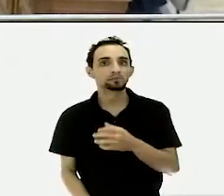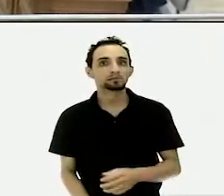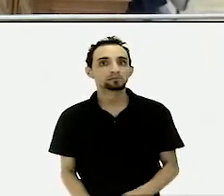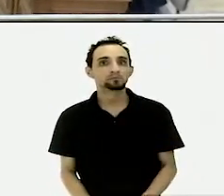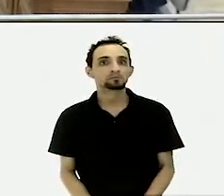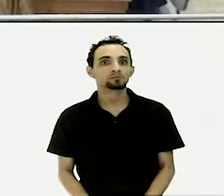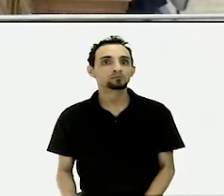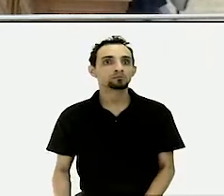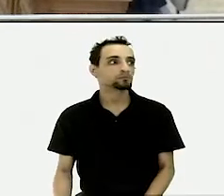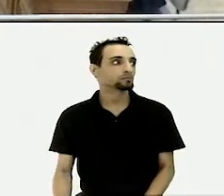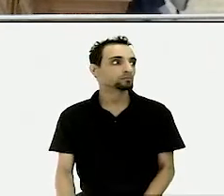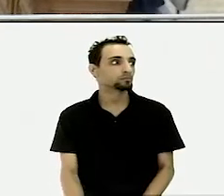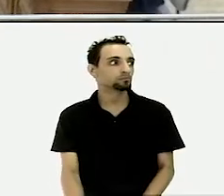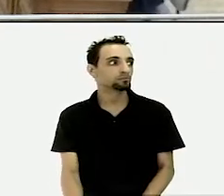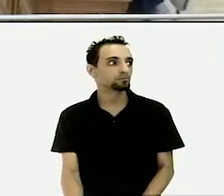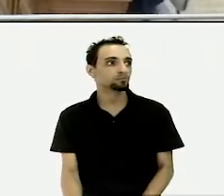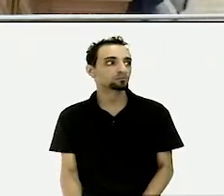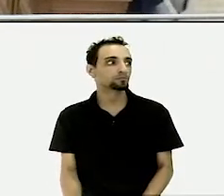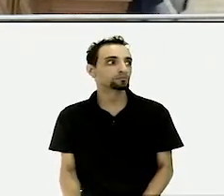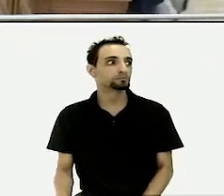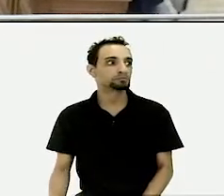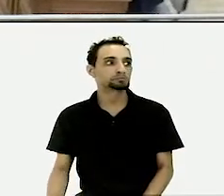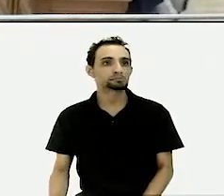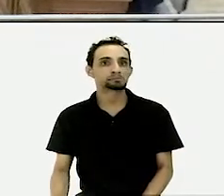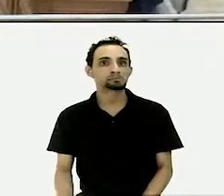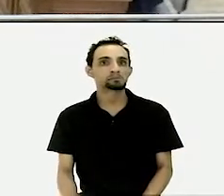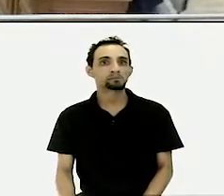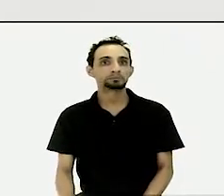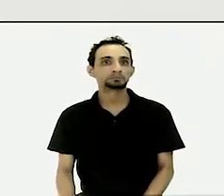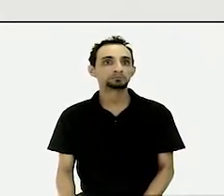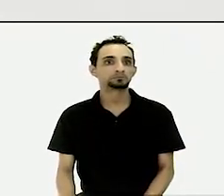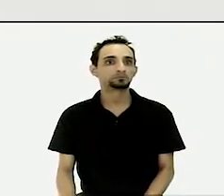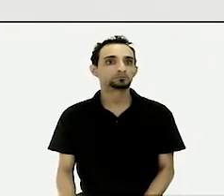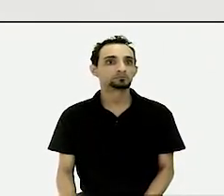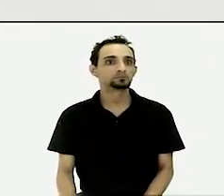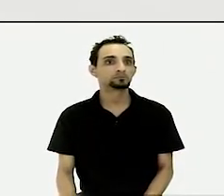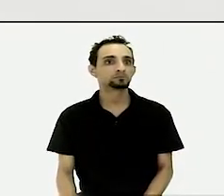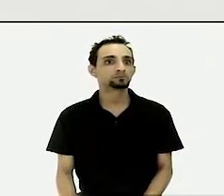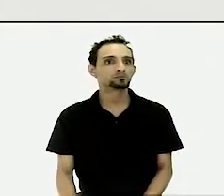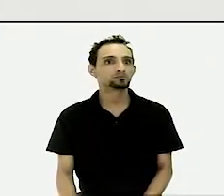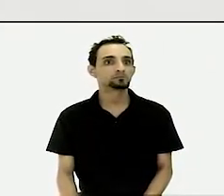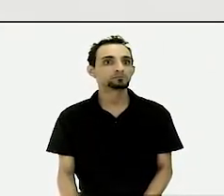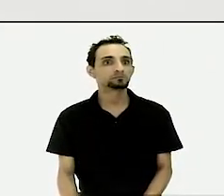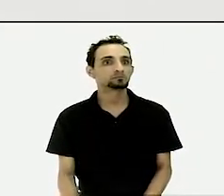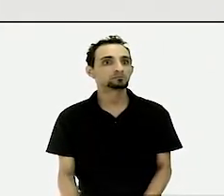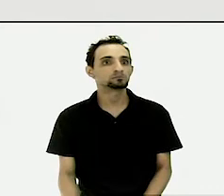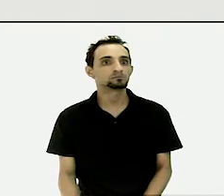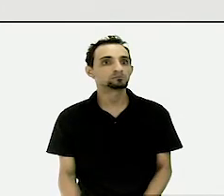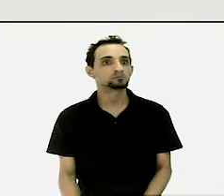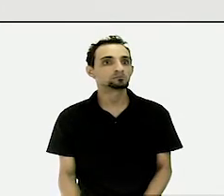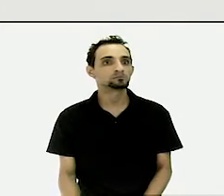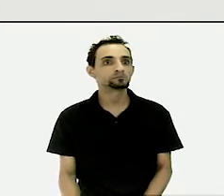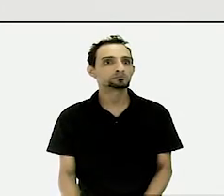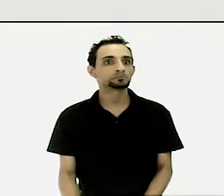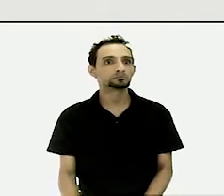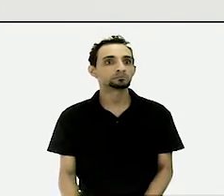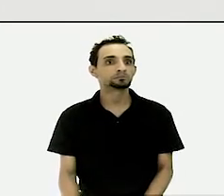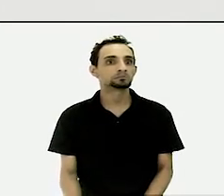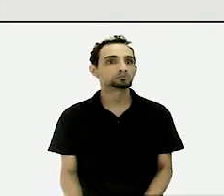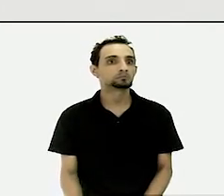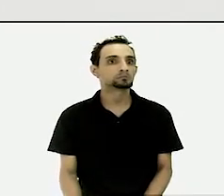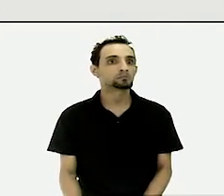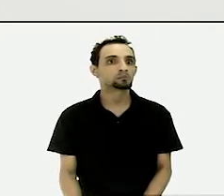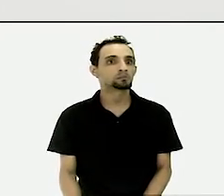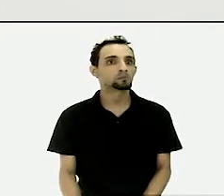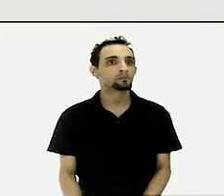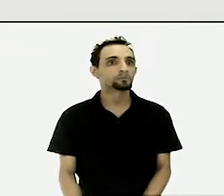do bombeiro. Decreto, bombeiro. Já é a votação, né? Isso, é só com os pareceres. já falei na hora que a secretaria